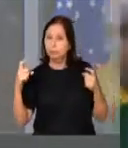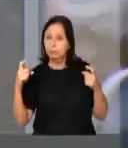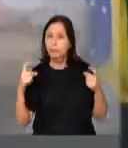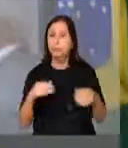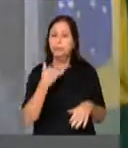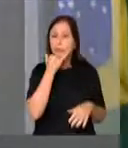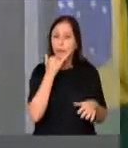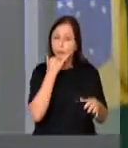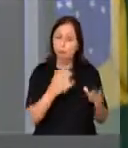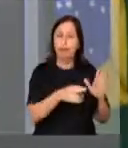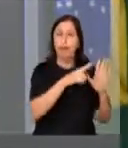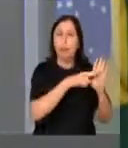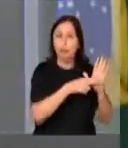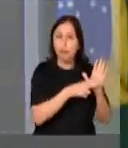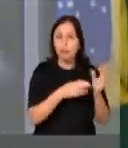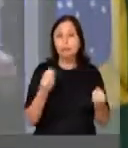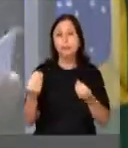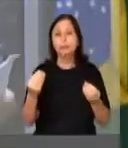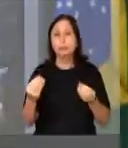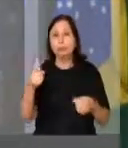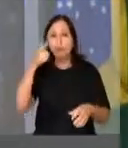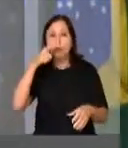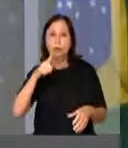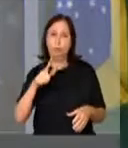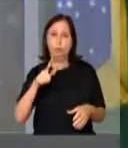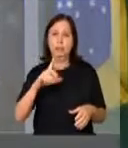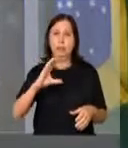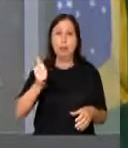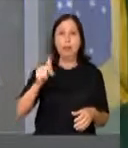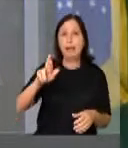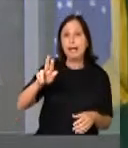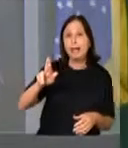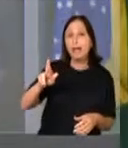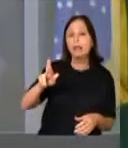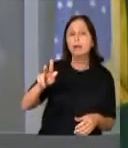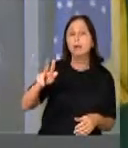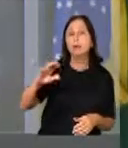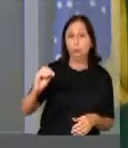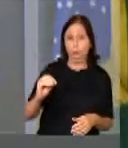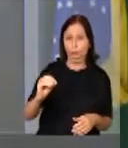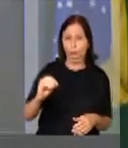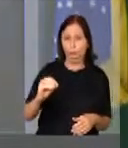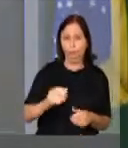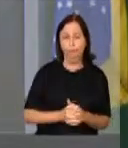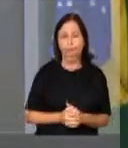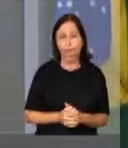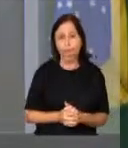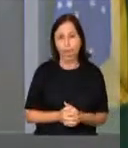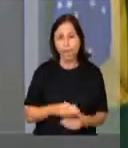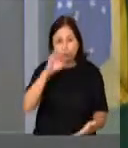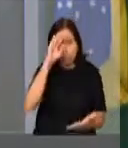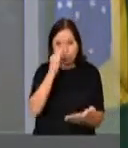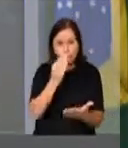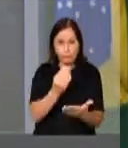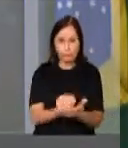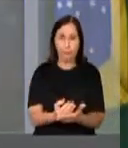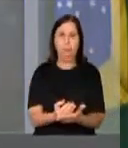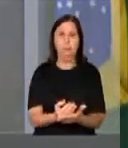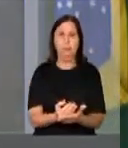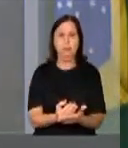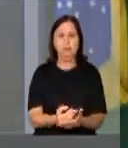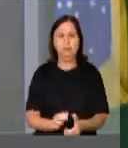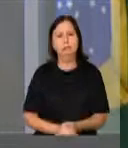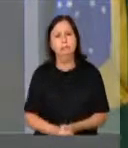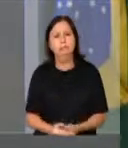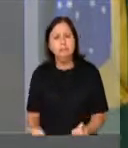de confiança. Não para dizer que sou contra o decreto. O decreto, no seu mérito, vai de encontro ao